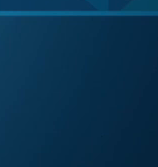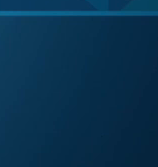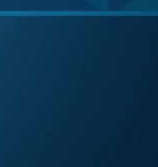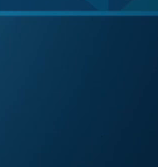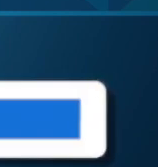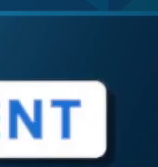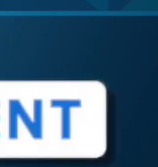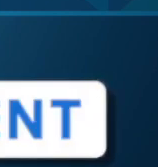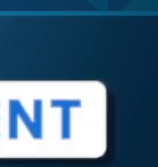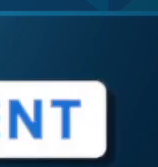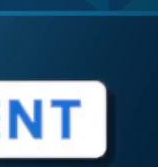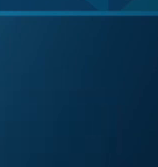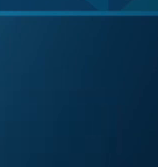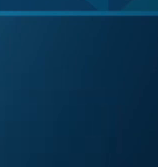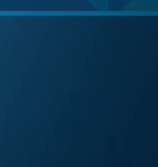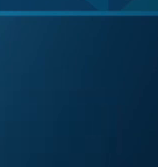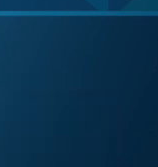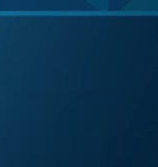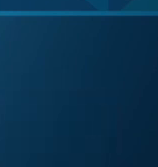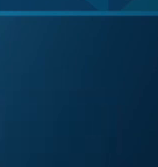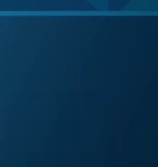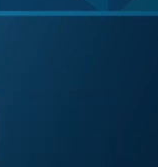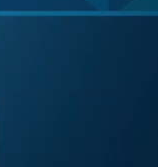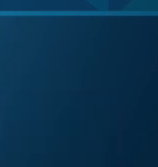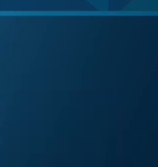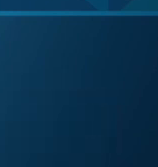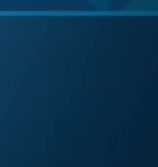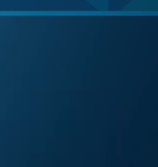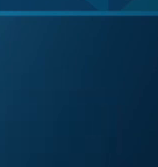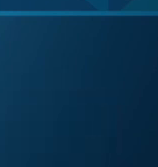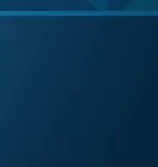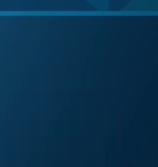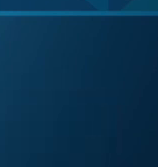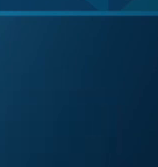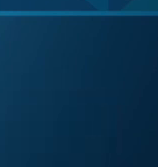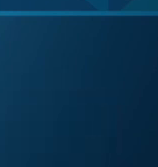notificação. Fó comentário, não faz tutan, para mídia social Cira Selec.